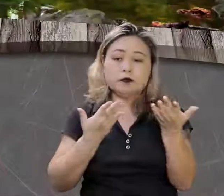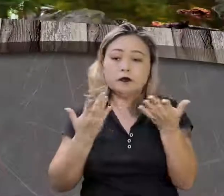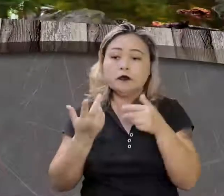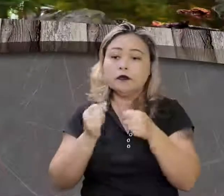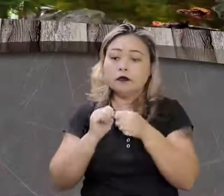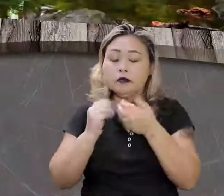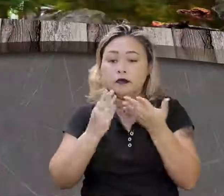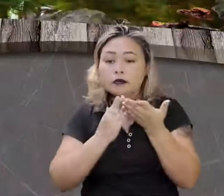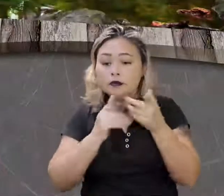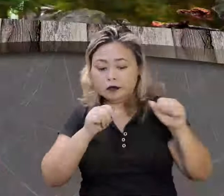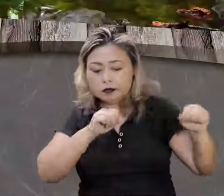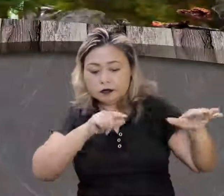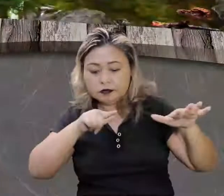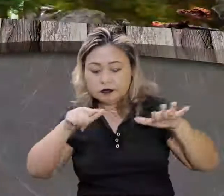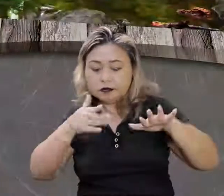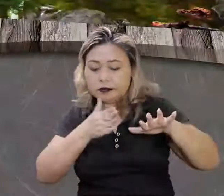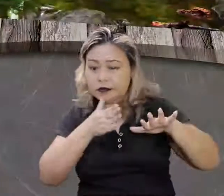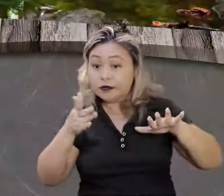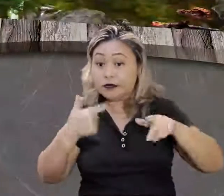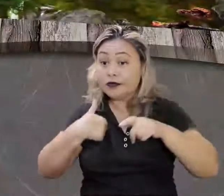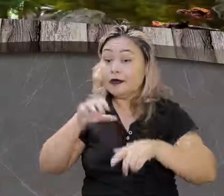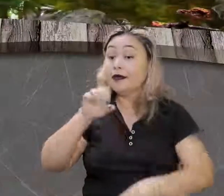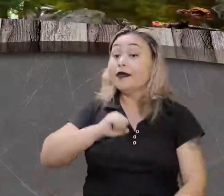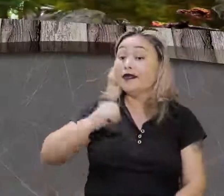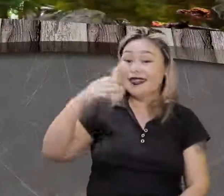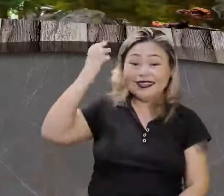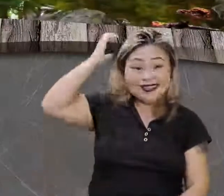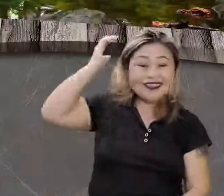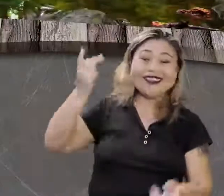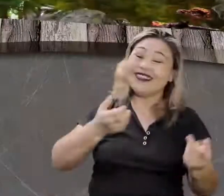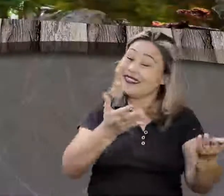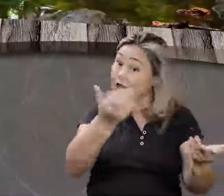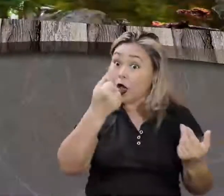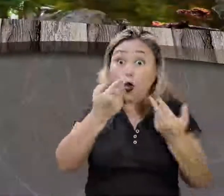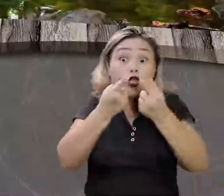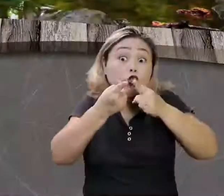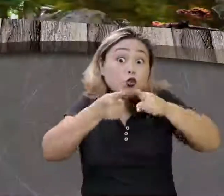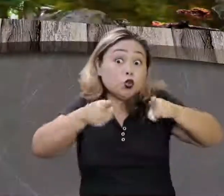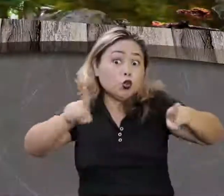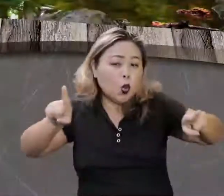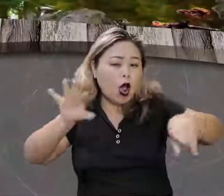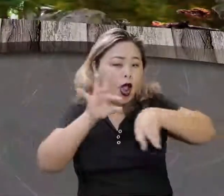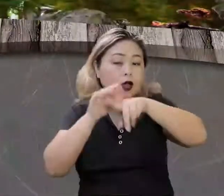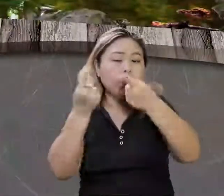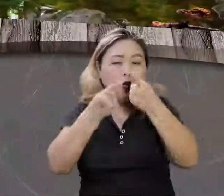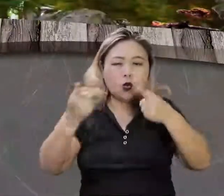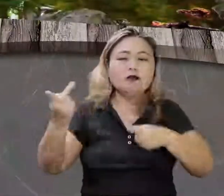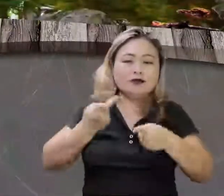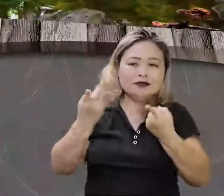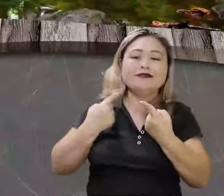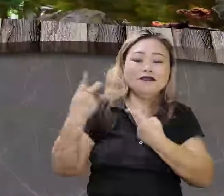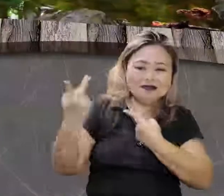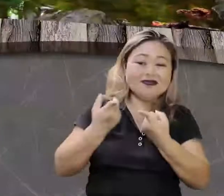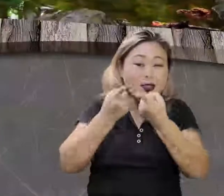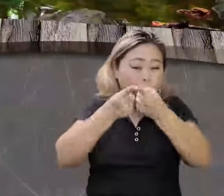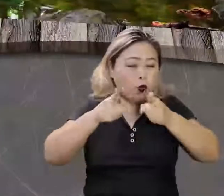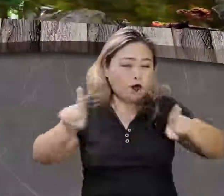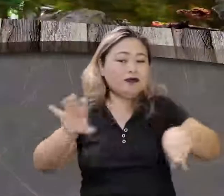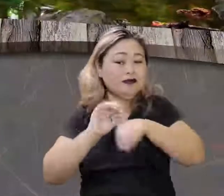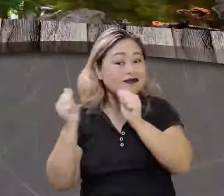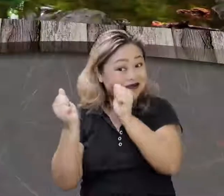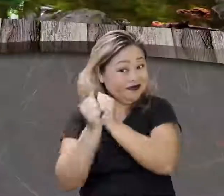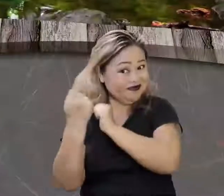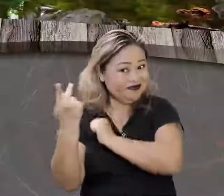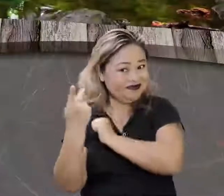minha semana e eu fui convidada, a Adelina vai me convidar para comer aquele churrasco, hein, Adelina? Ou eu vice-versa, né, Adelina? Tamo